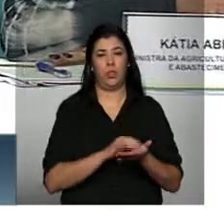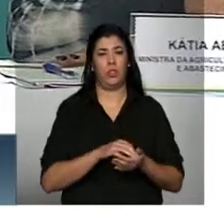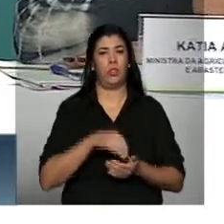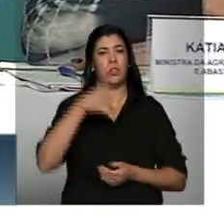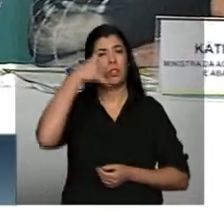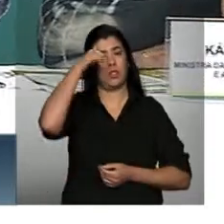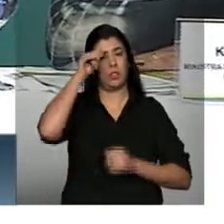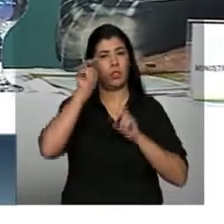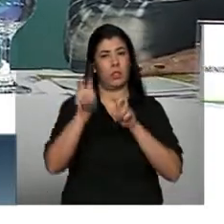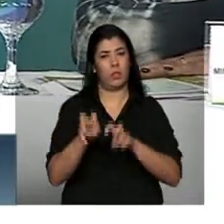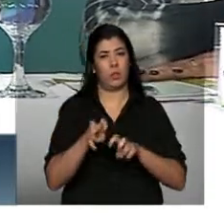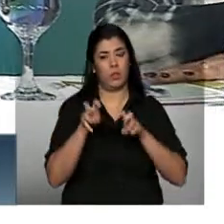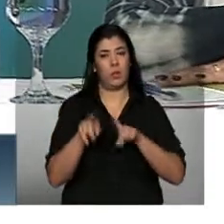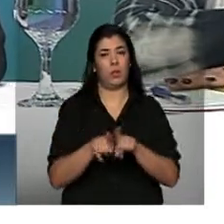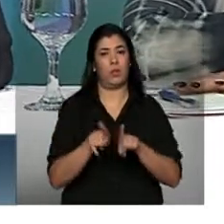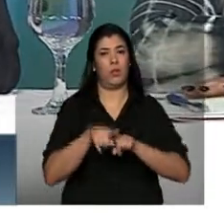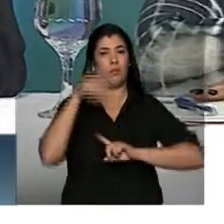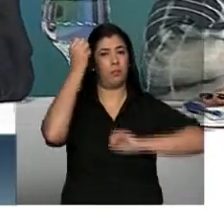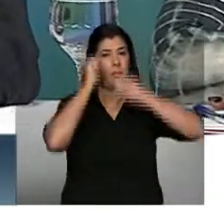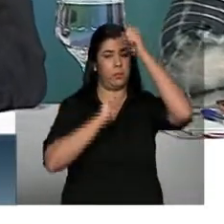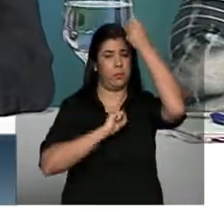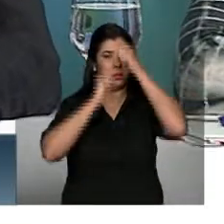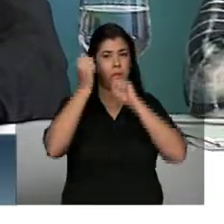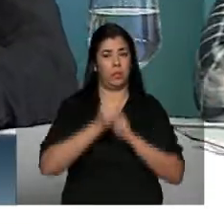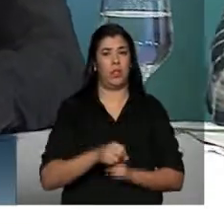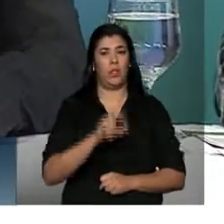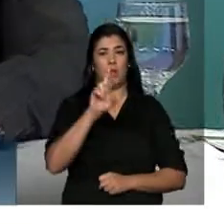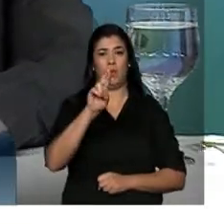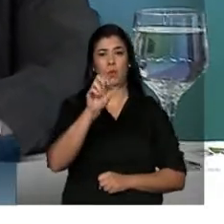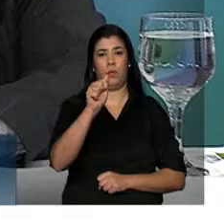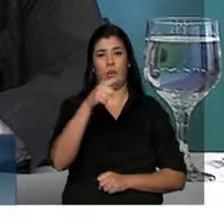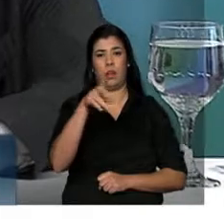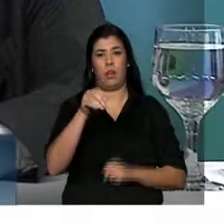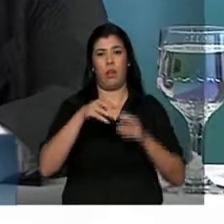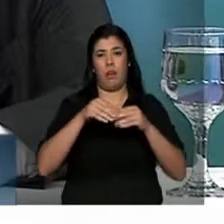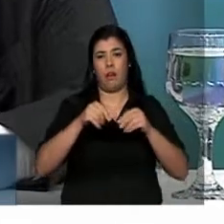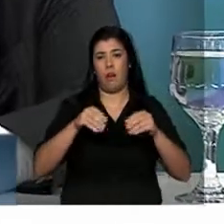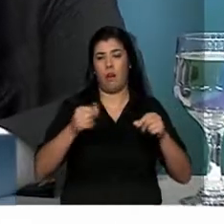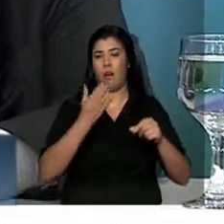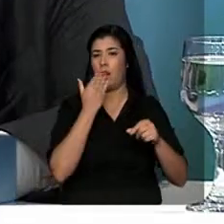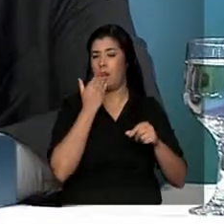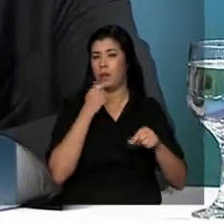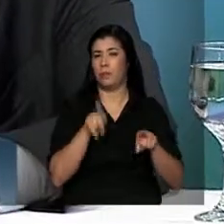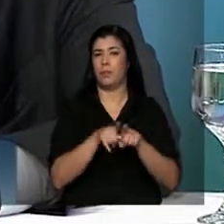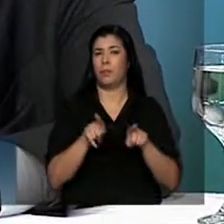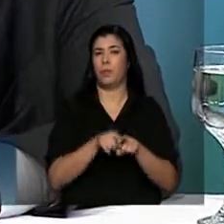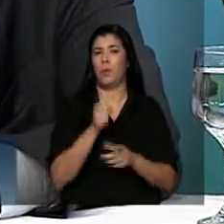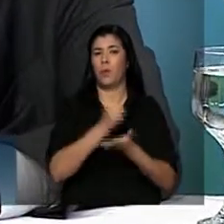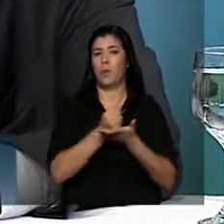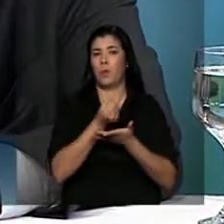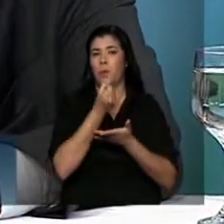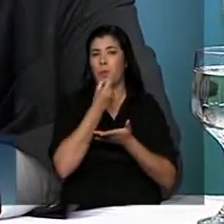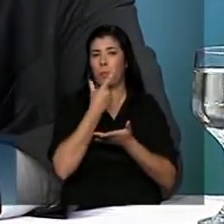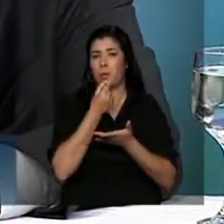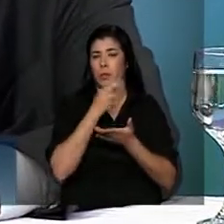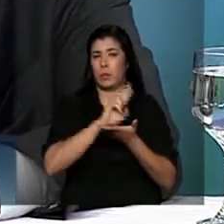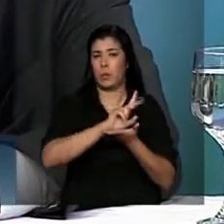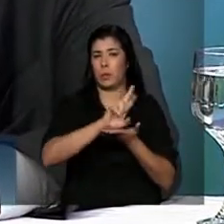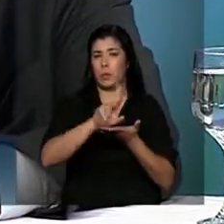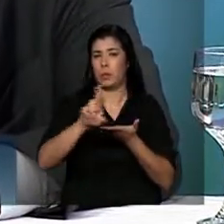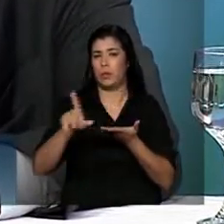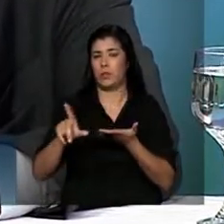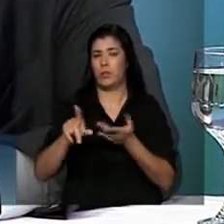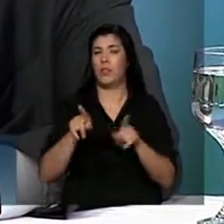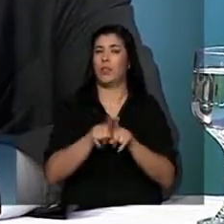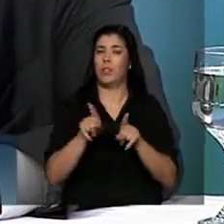produtos veterinários, produtos agropecuários, rações, medicamentos e assim por diante. E estão também registro de